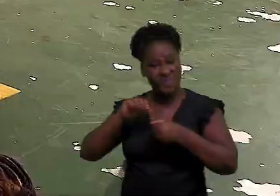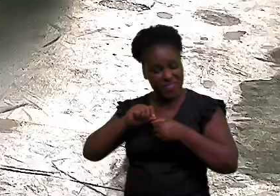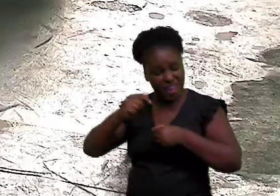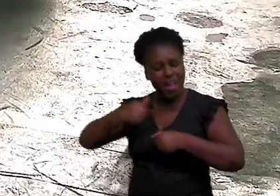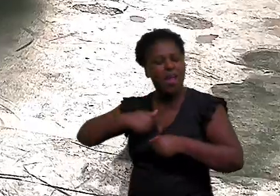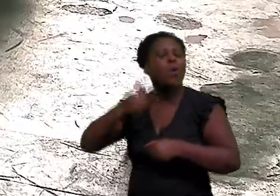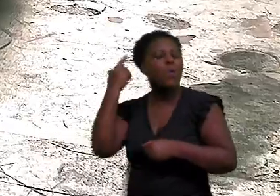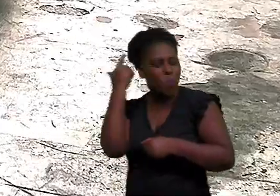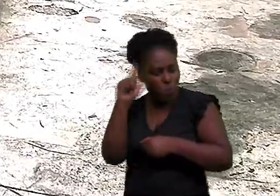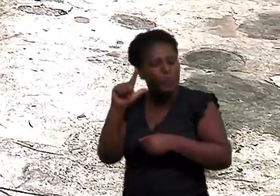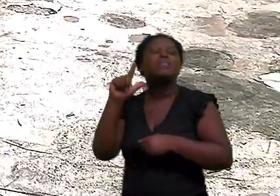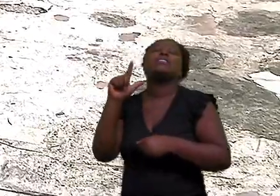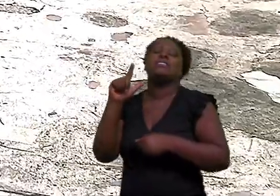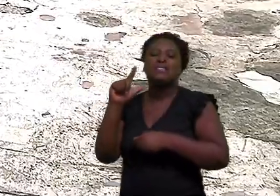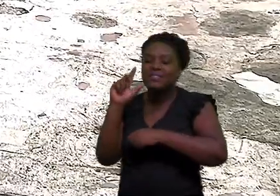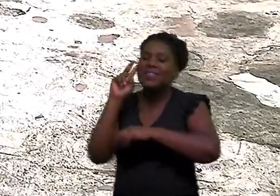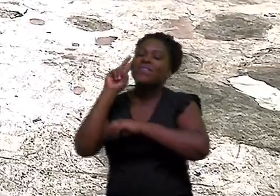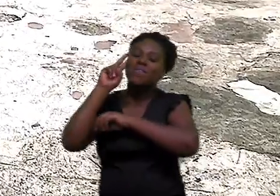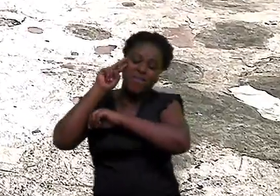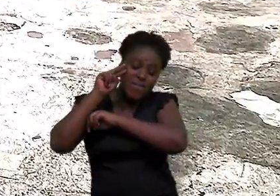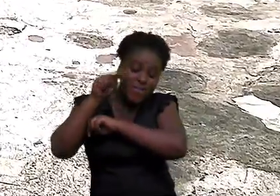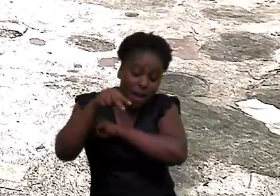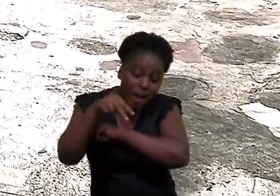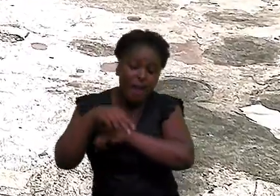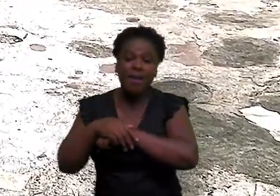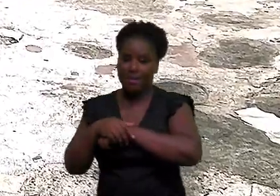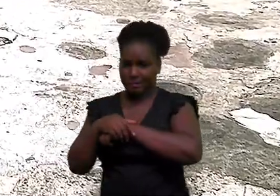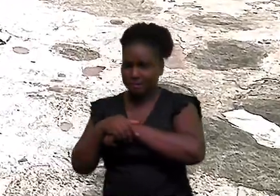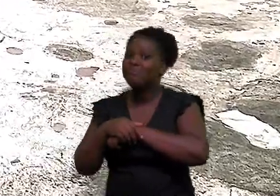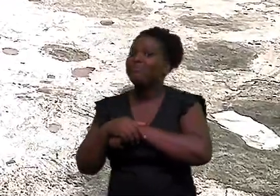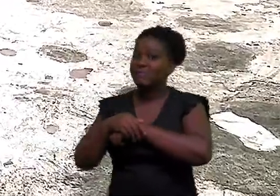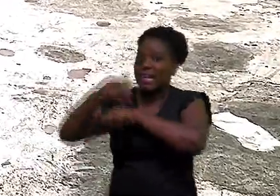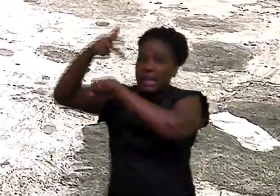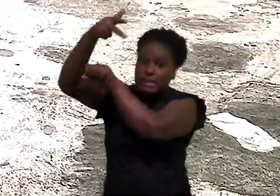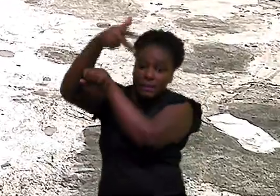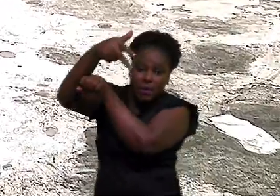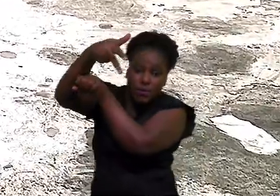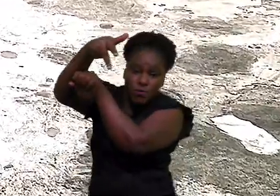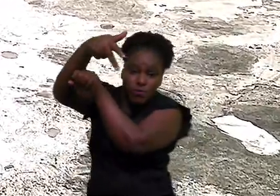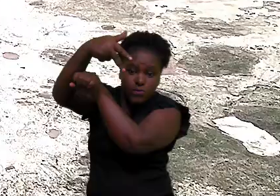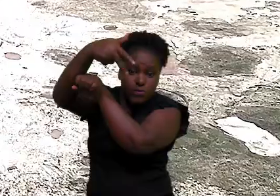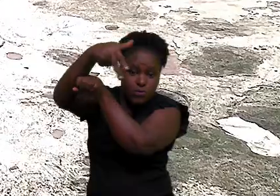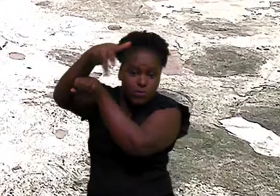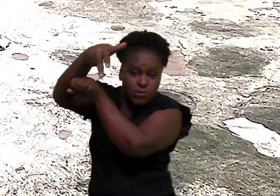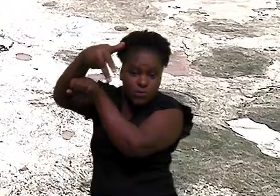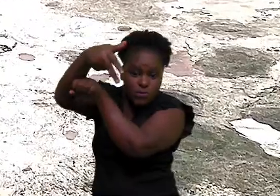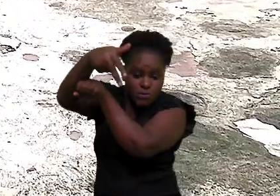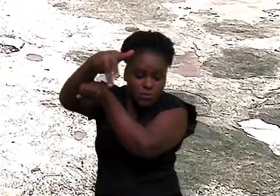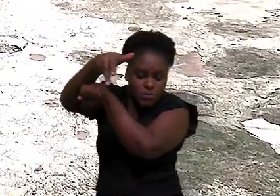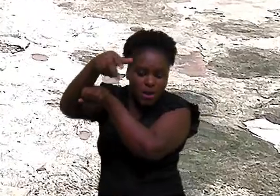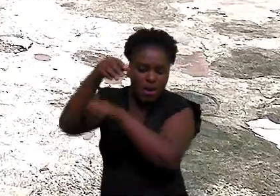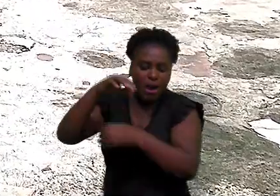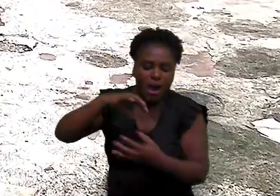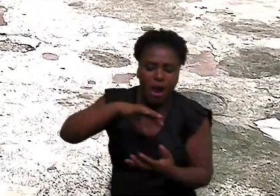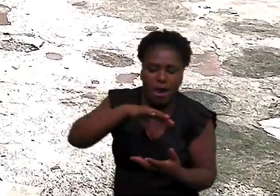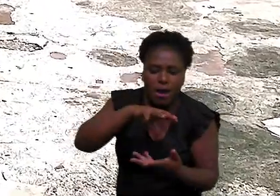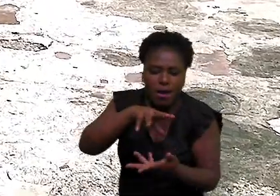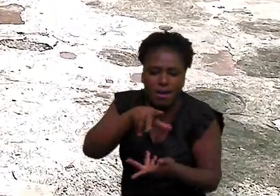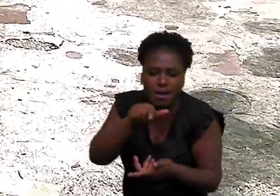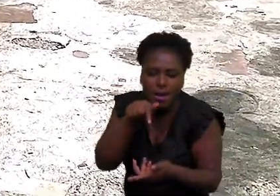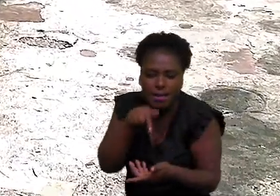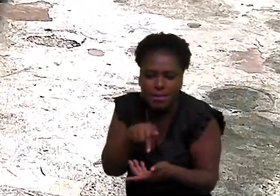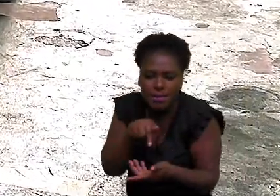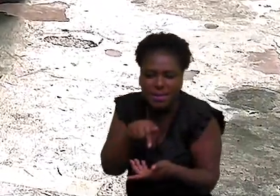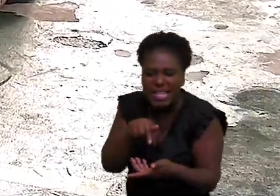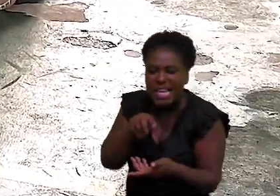Viu? Eu estou vendo vocês lá de cima. Eu estou vendo quem está fazendo as atividades da